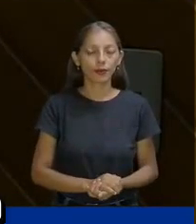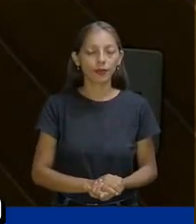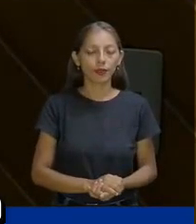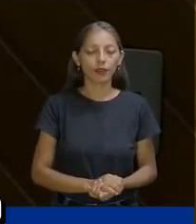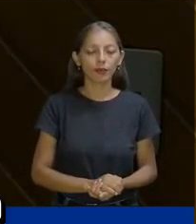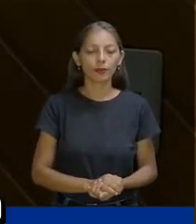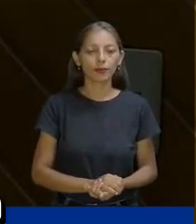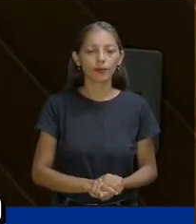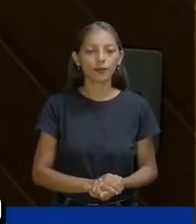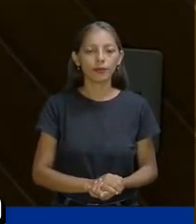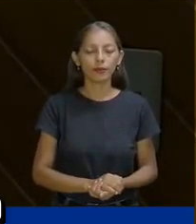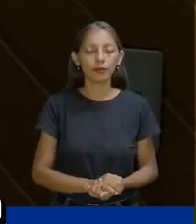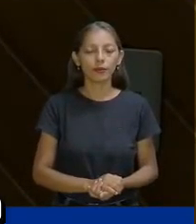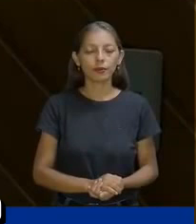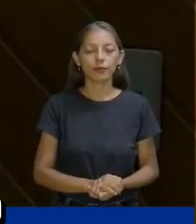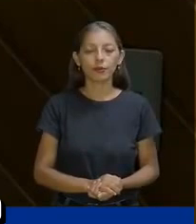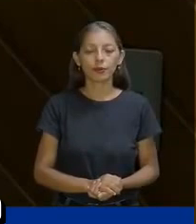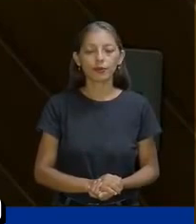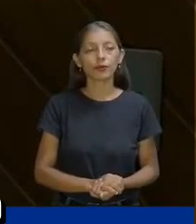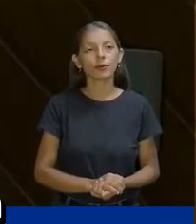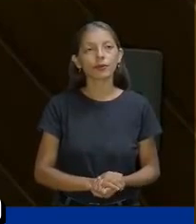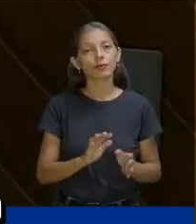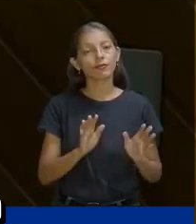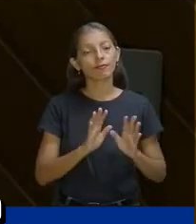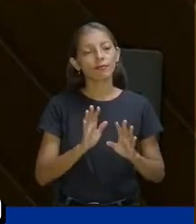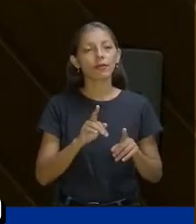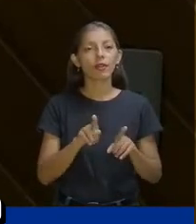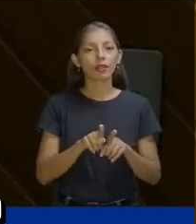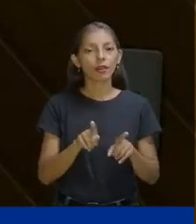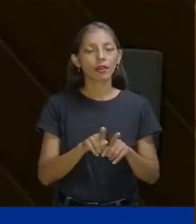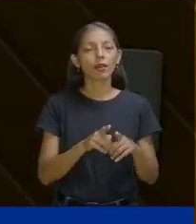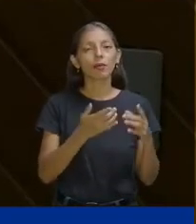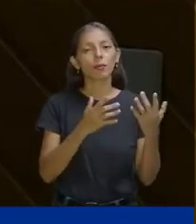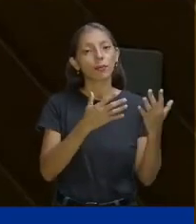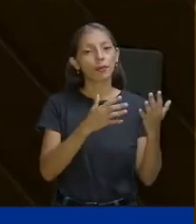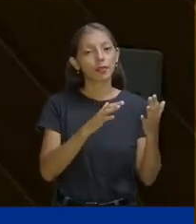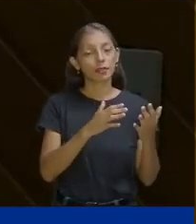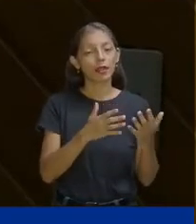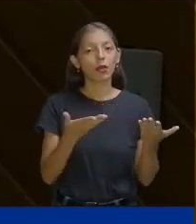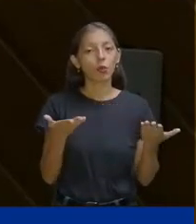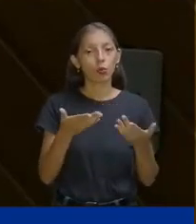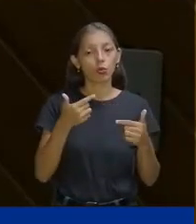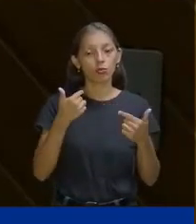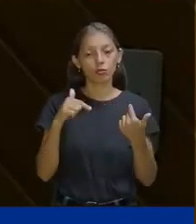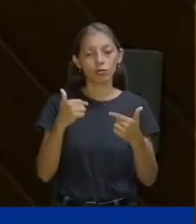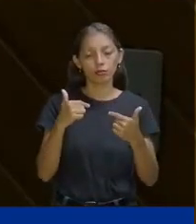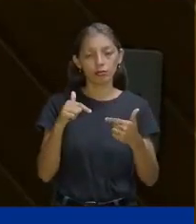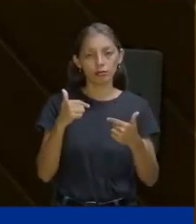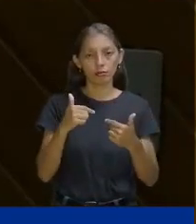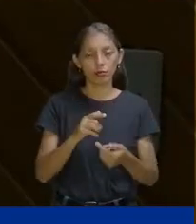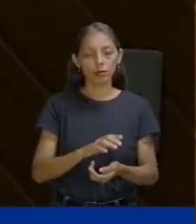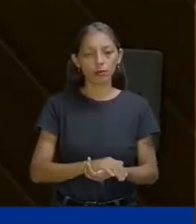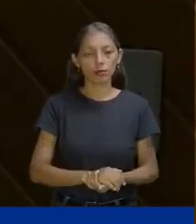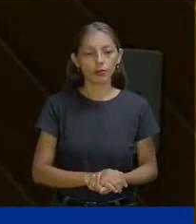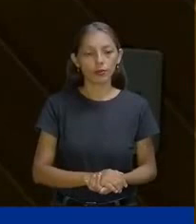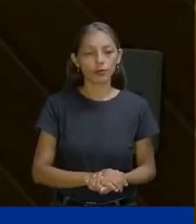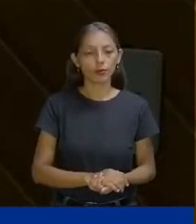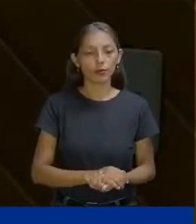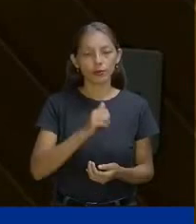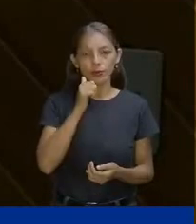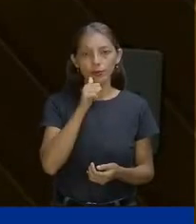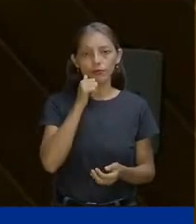deixar de registrar, parabenizar aqui o trabalho da EJ, do Foco no juiz da classe